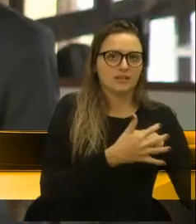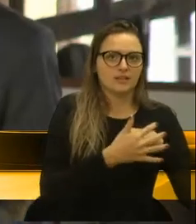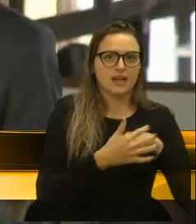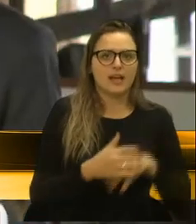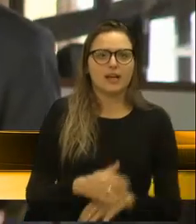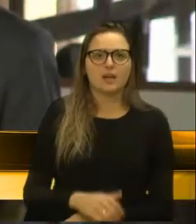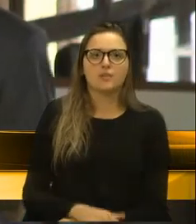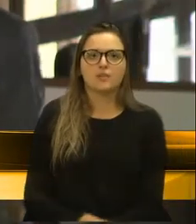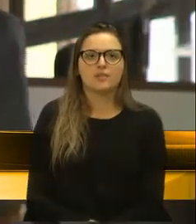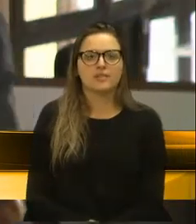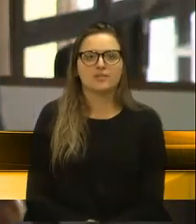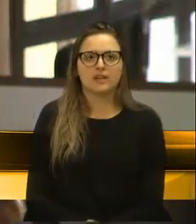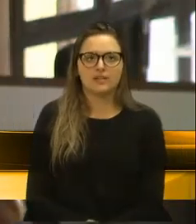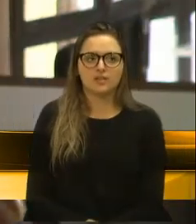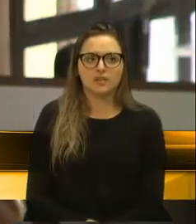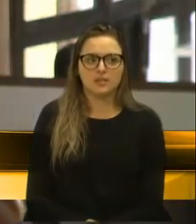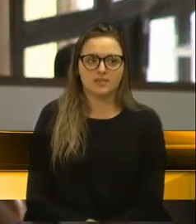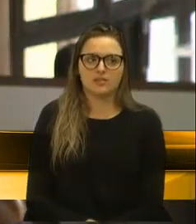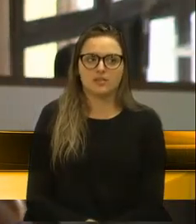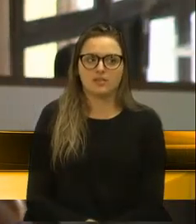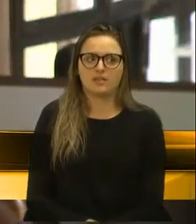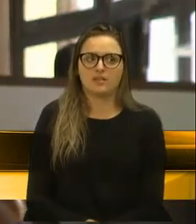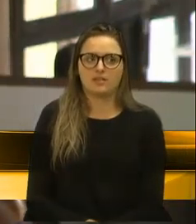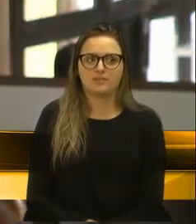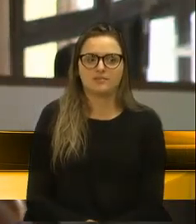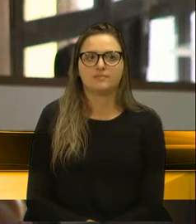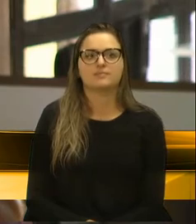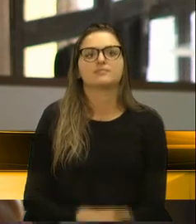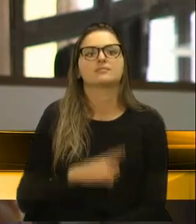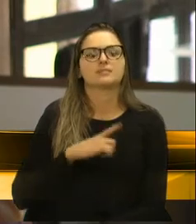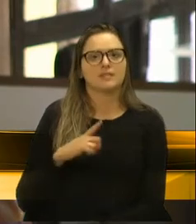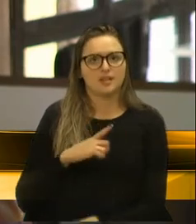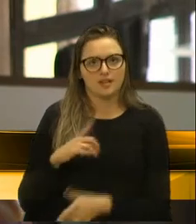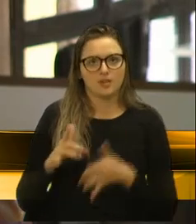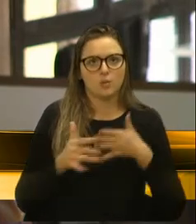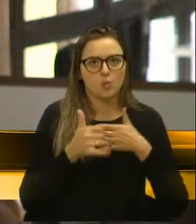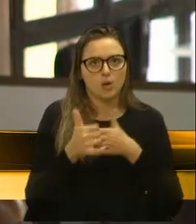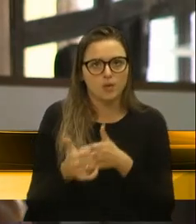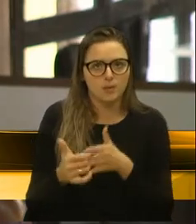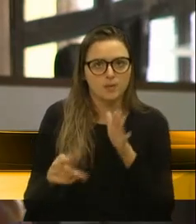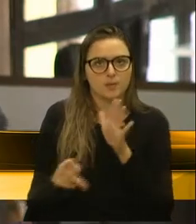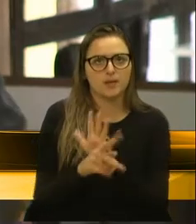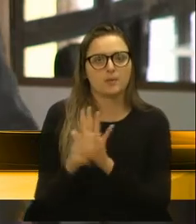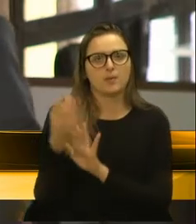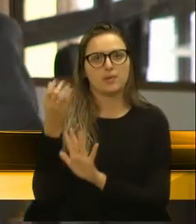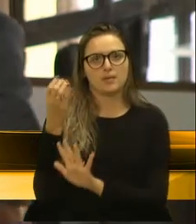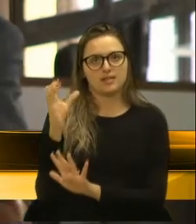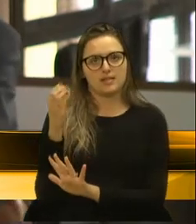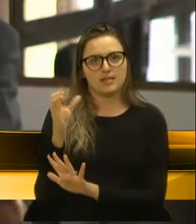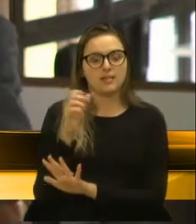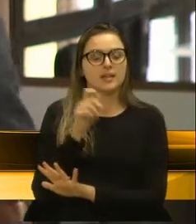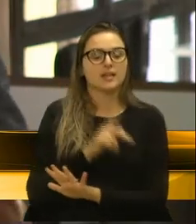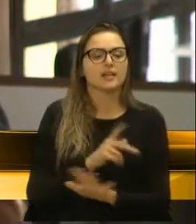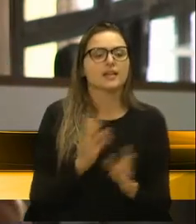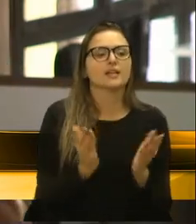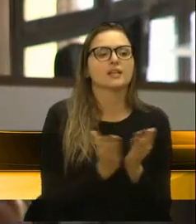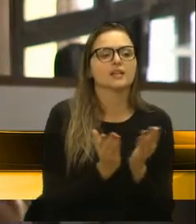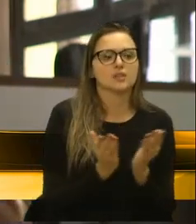precisamos estar alicerçados num programa que esteja lastreado pela ciência, por quem estuda, pela